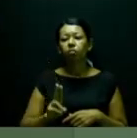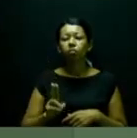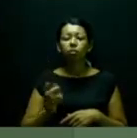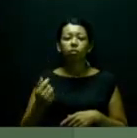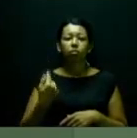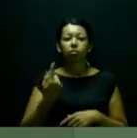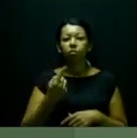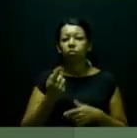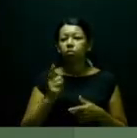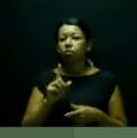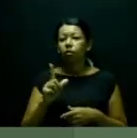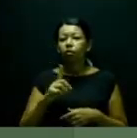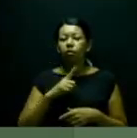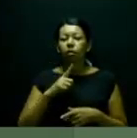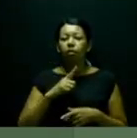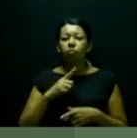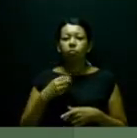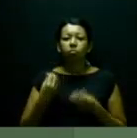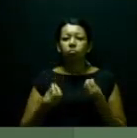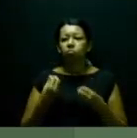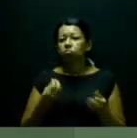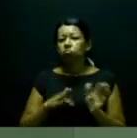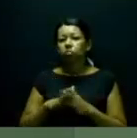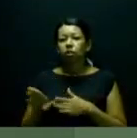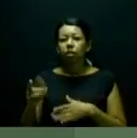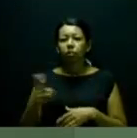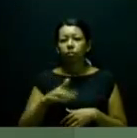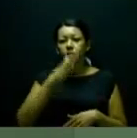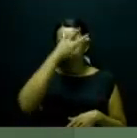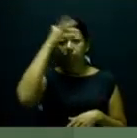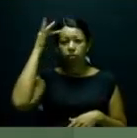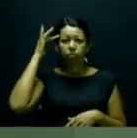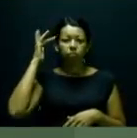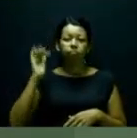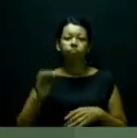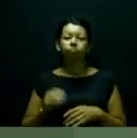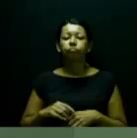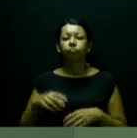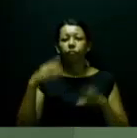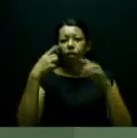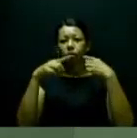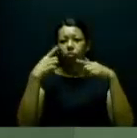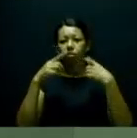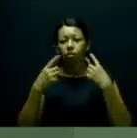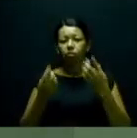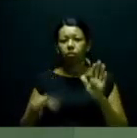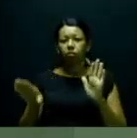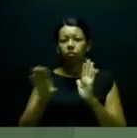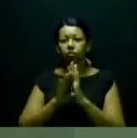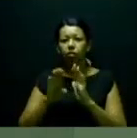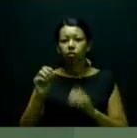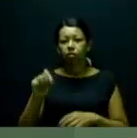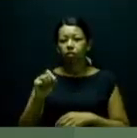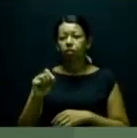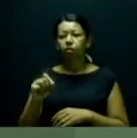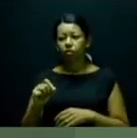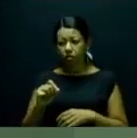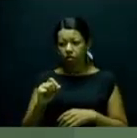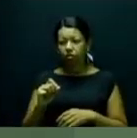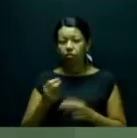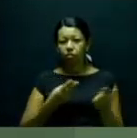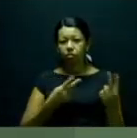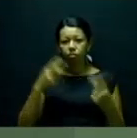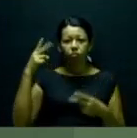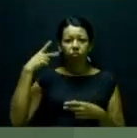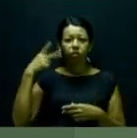gente acaba não podendo ter a possibilidade de repassar. Então, independente dessa discussão da constitucionalidade dele, como